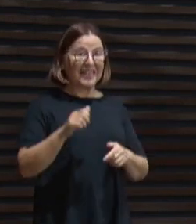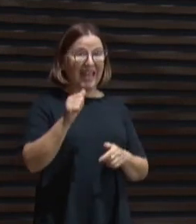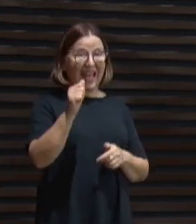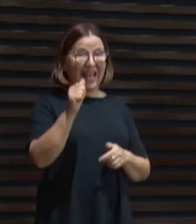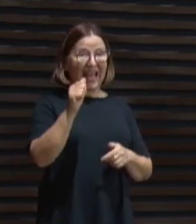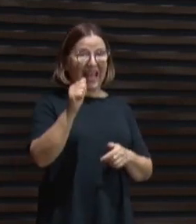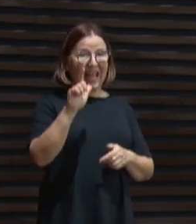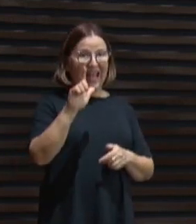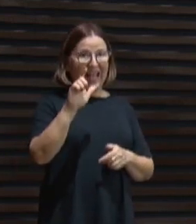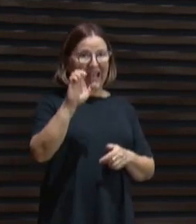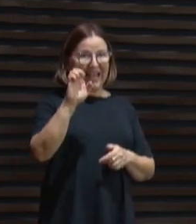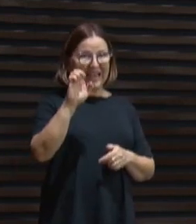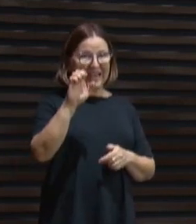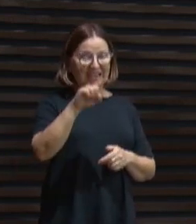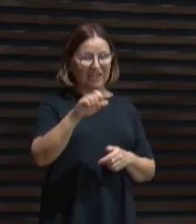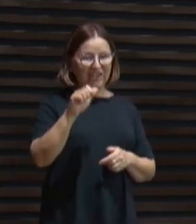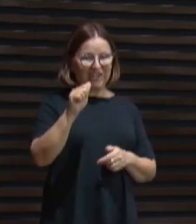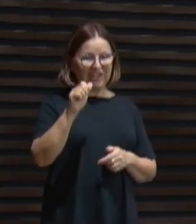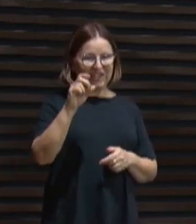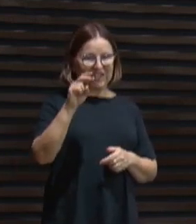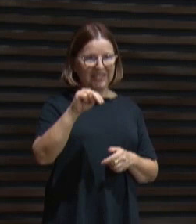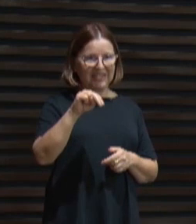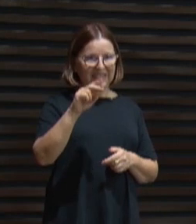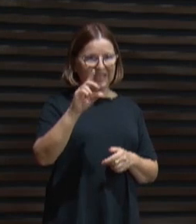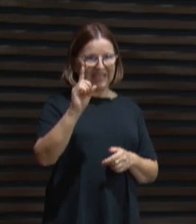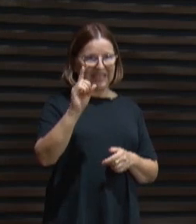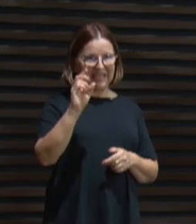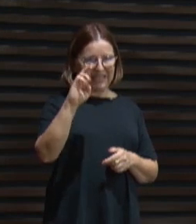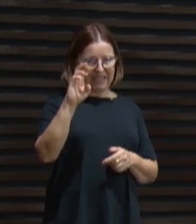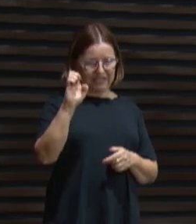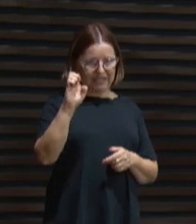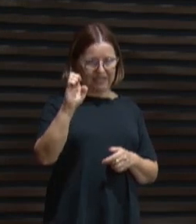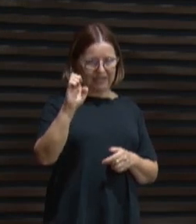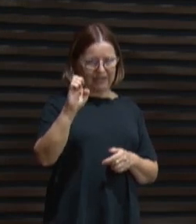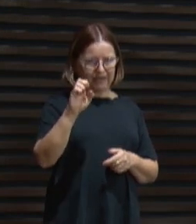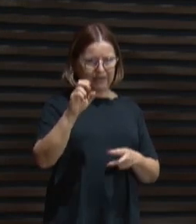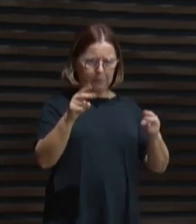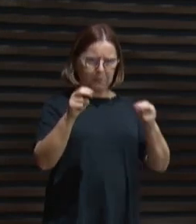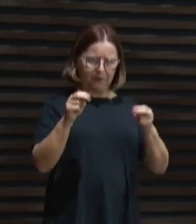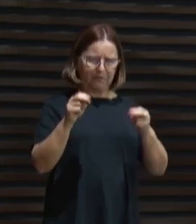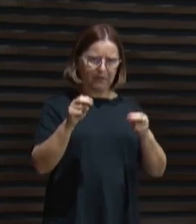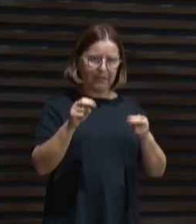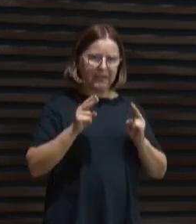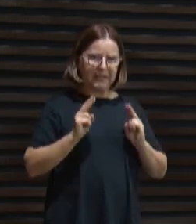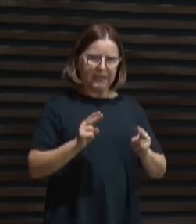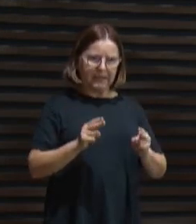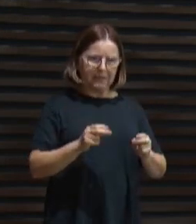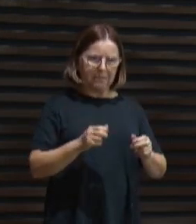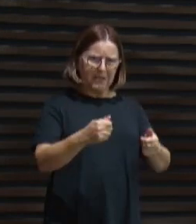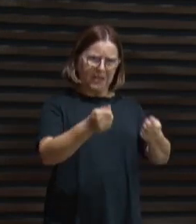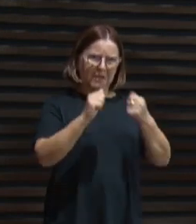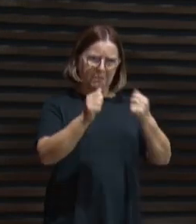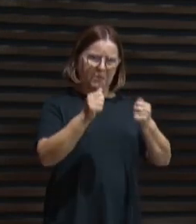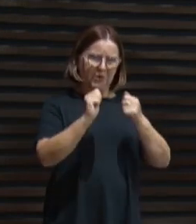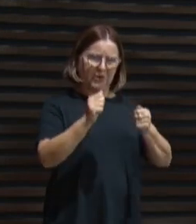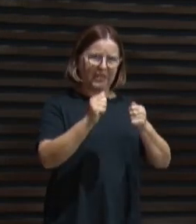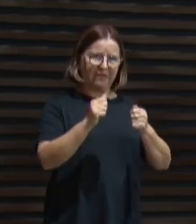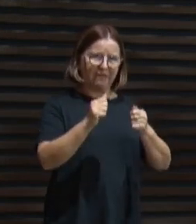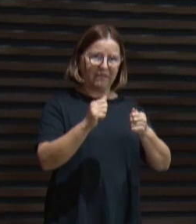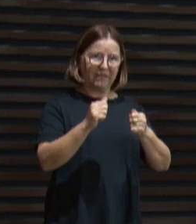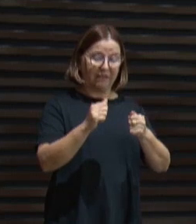puxava ele a favor ou contra o sol, ele se espantava, porque ele via